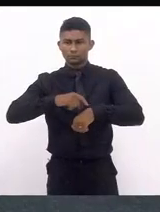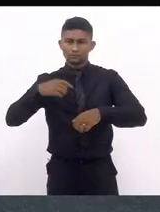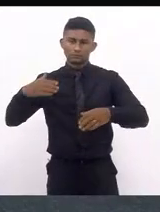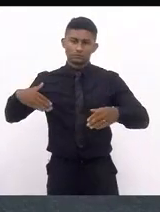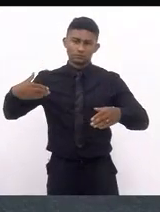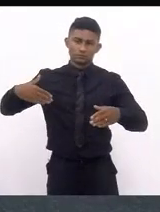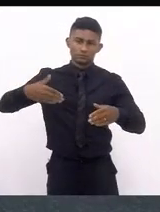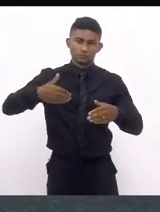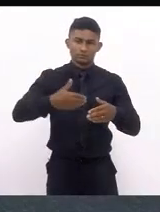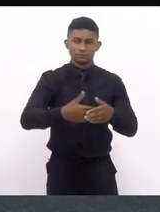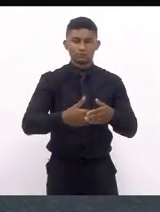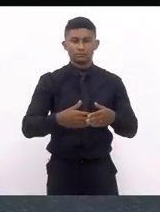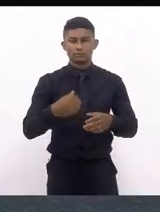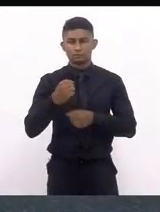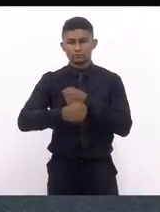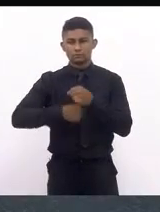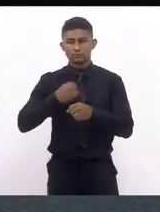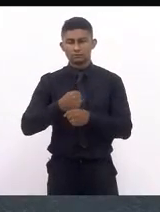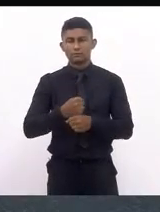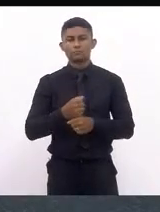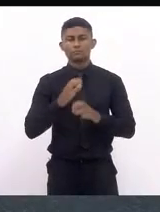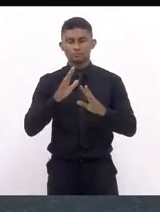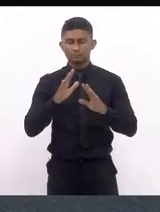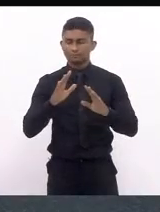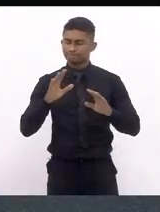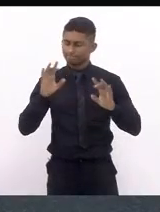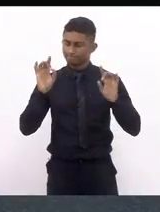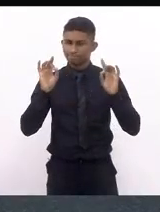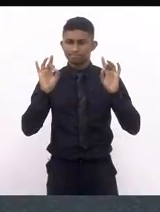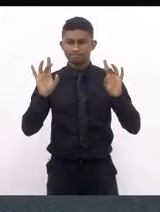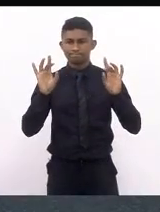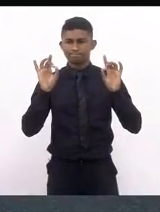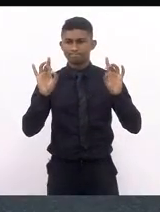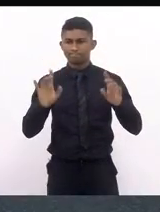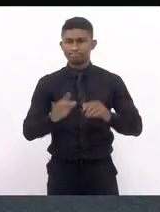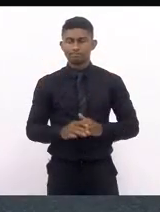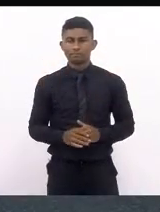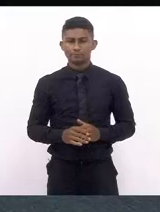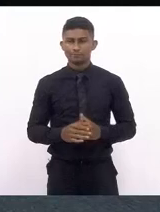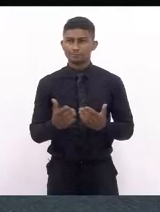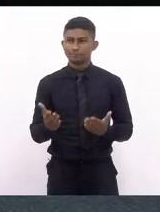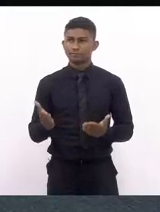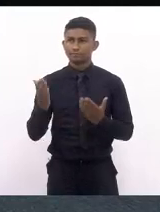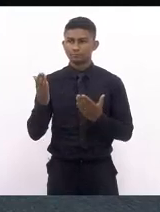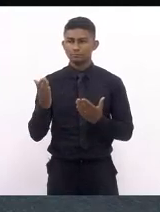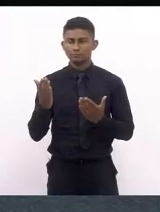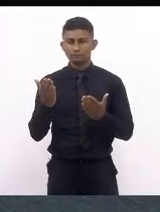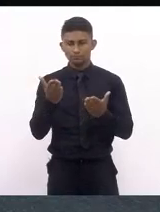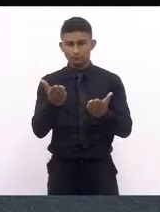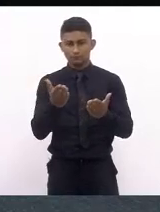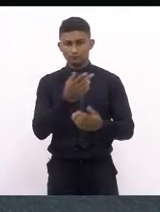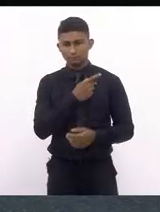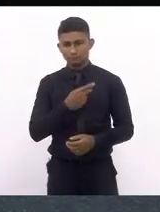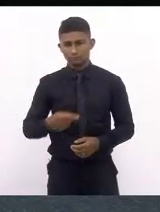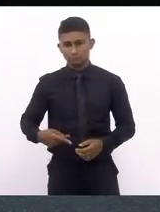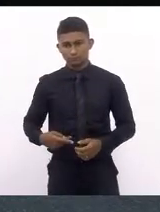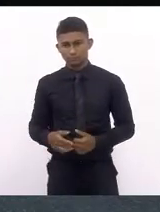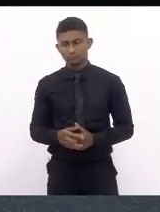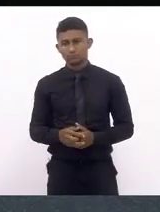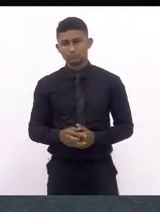ano Mas findando com chave de ouro e eu quero agradecer ao presidente